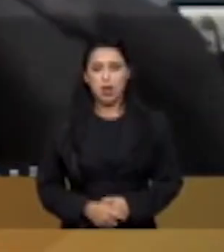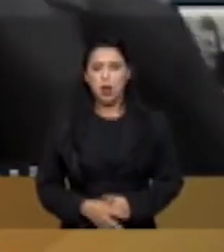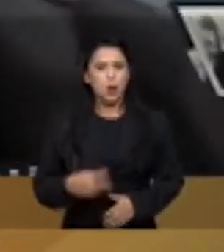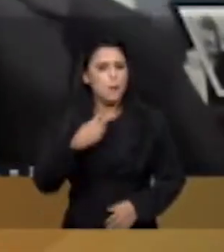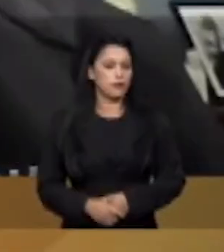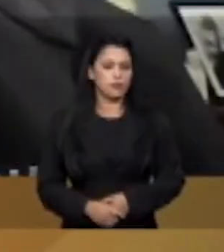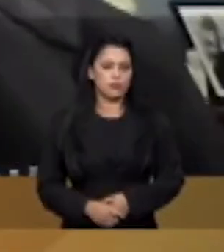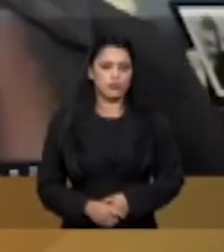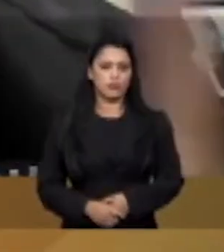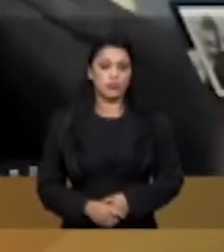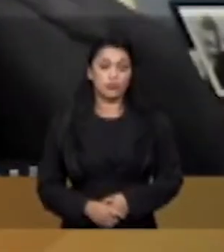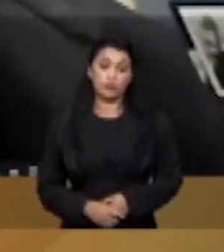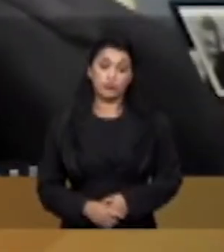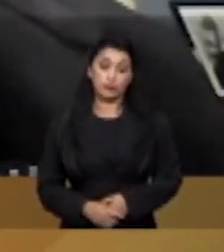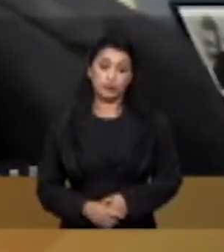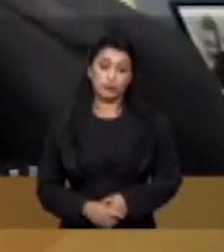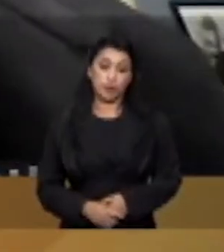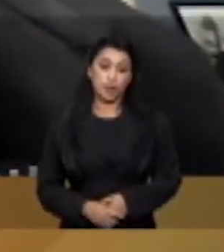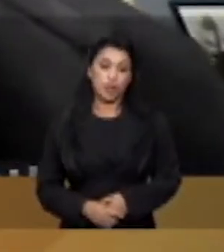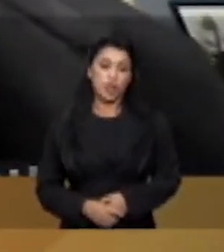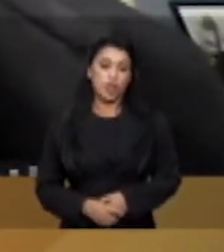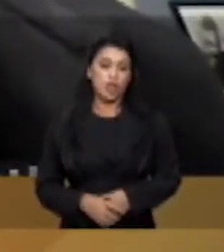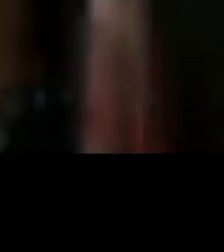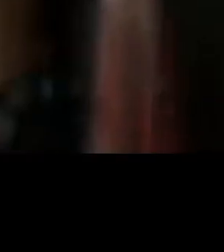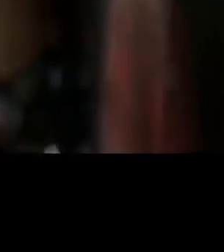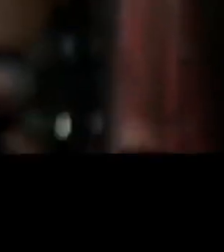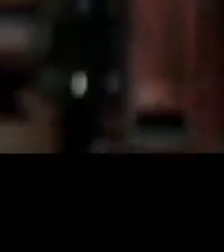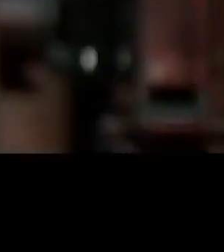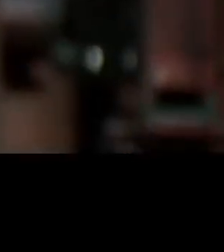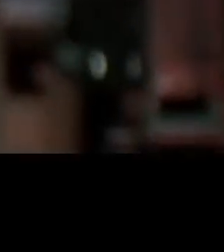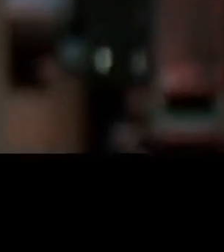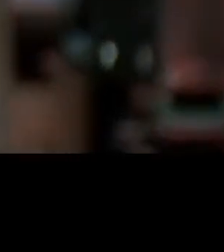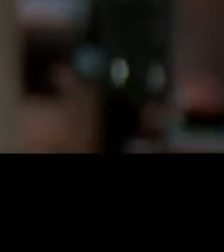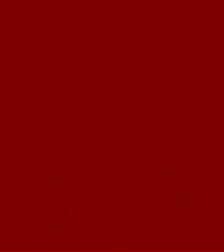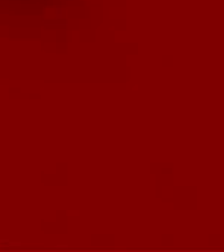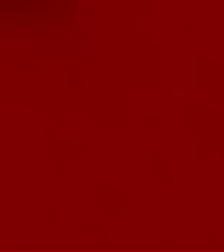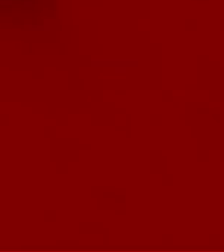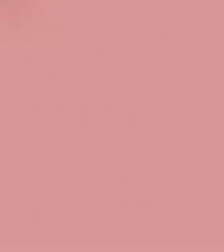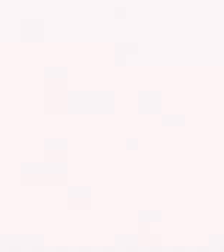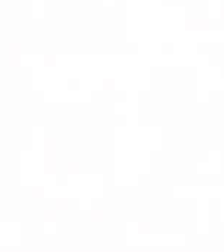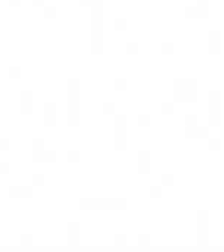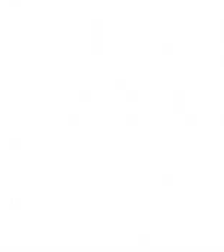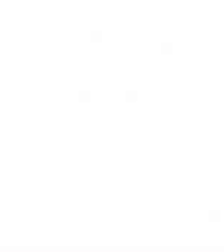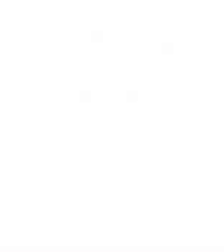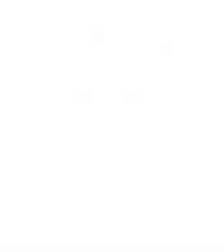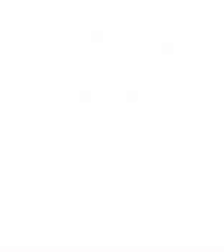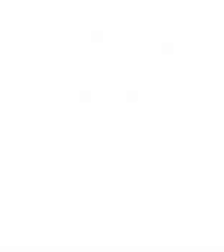enganar ninguém, até porque os bobos ficaram fora da corte. Houston, we have a problem.